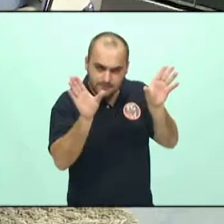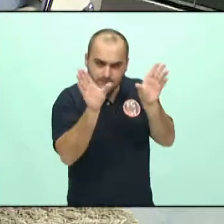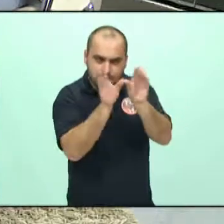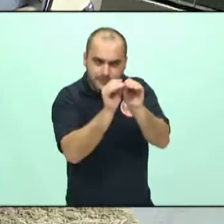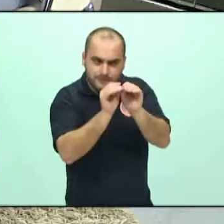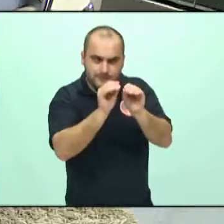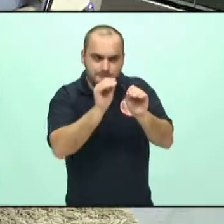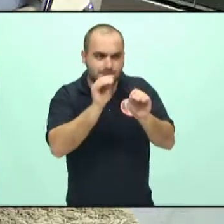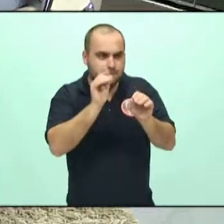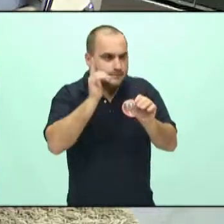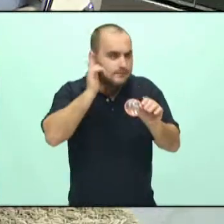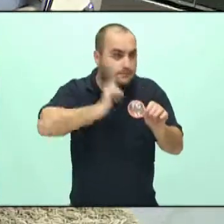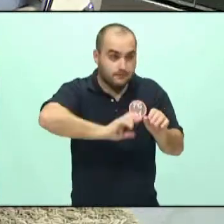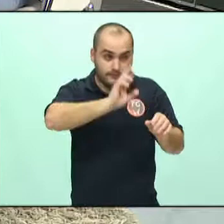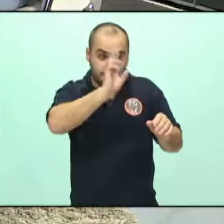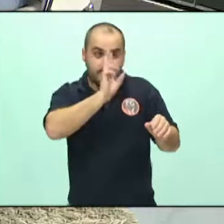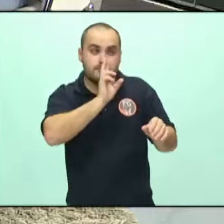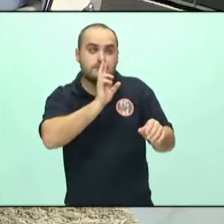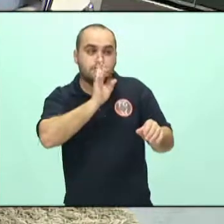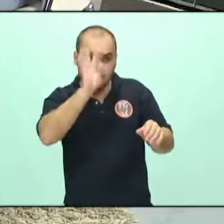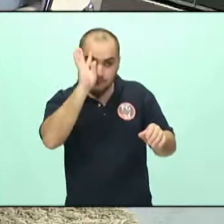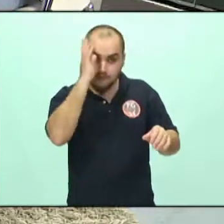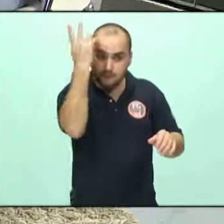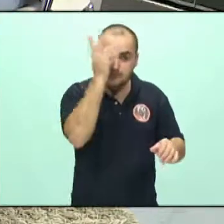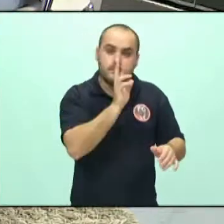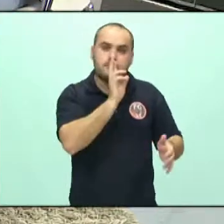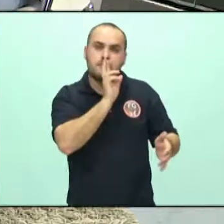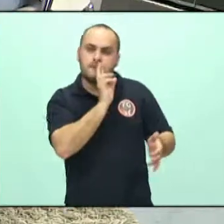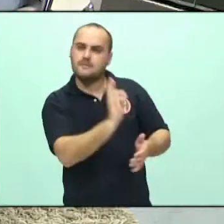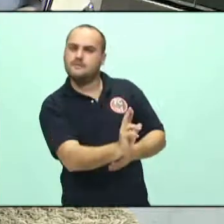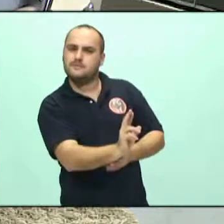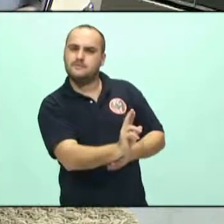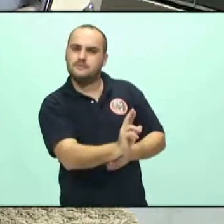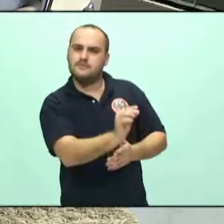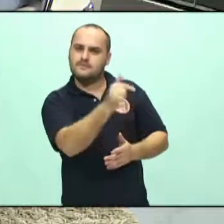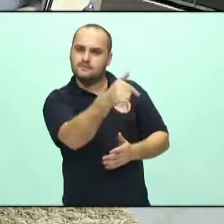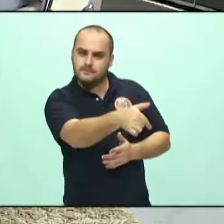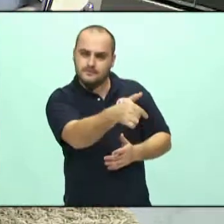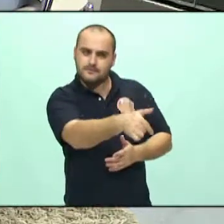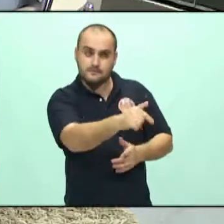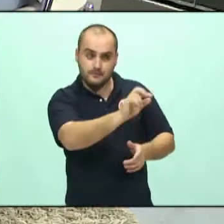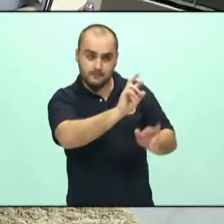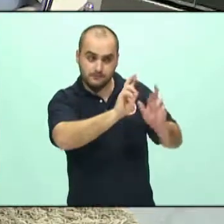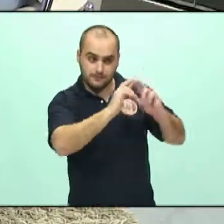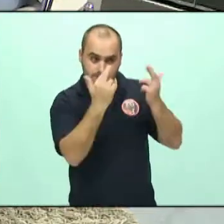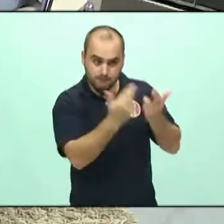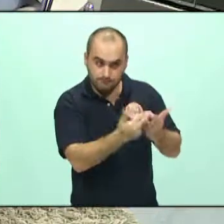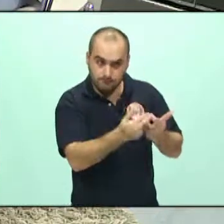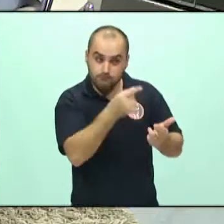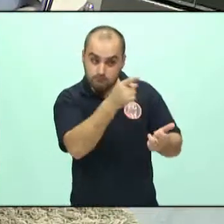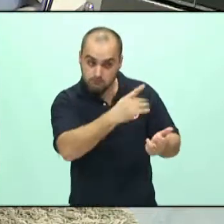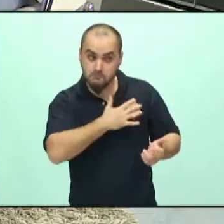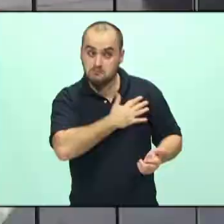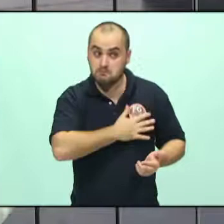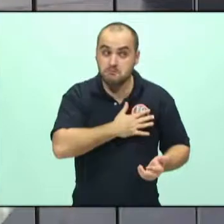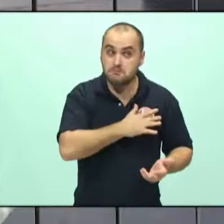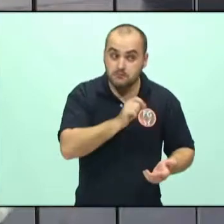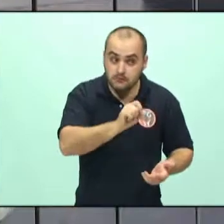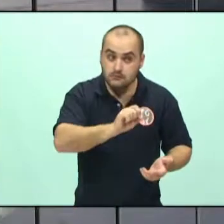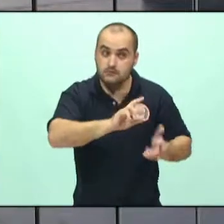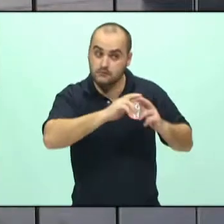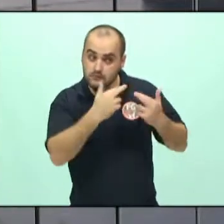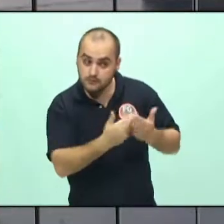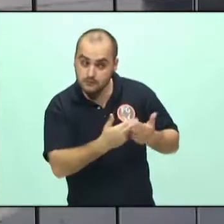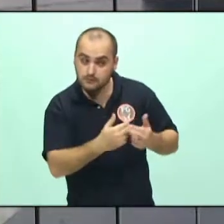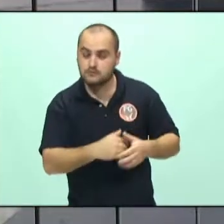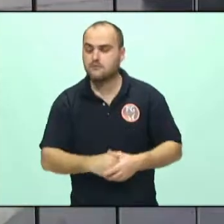denominador comum para o senhor, os resultados dessa audiência pública? satisfeito com o resultado, Sim, vereador? Carlos Antônio, como o nome